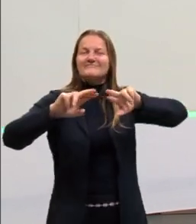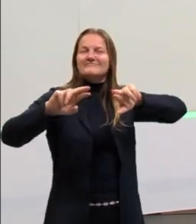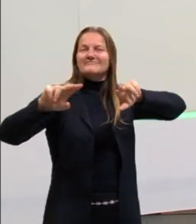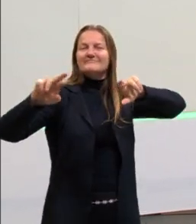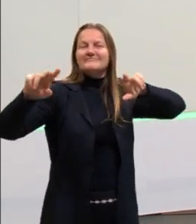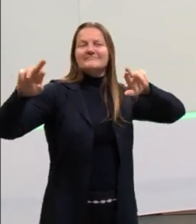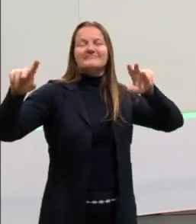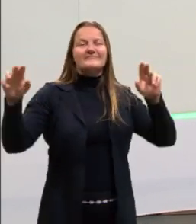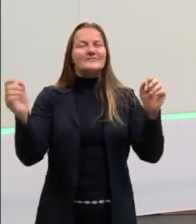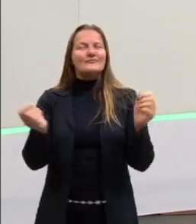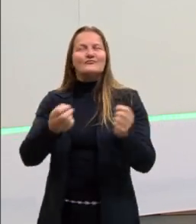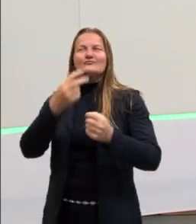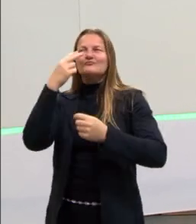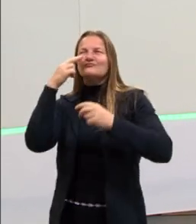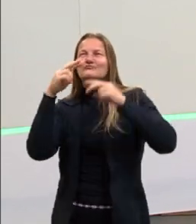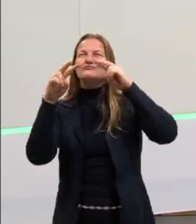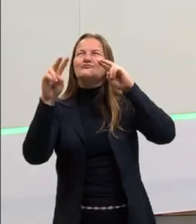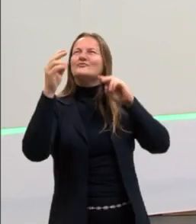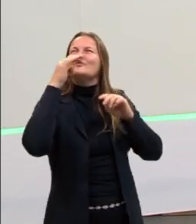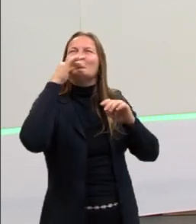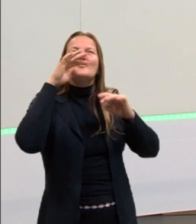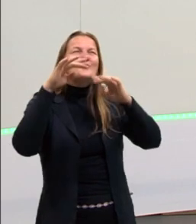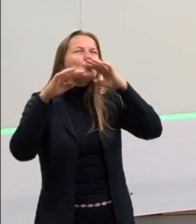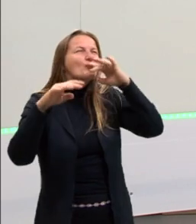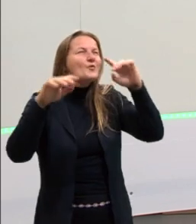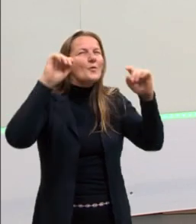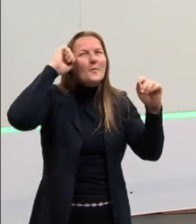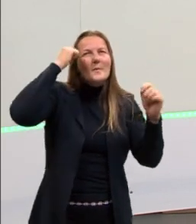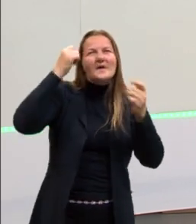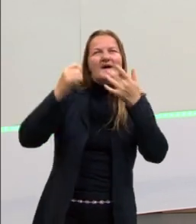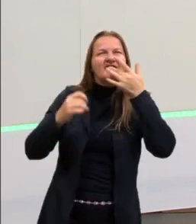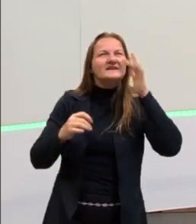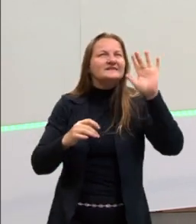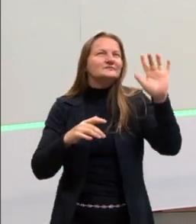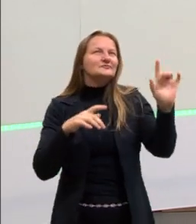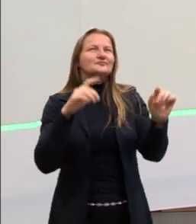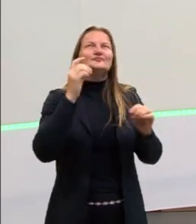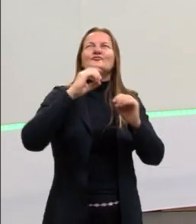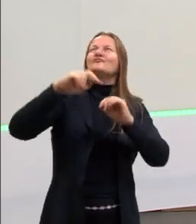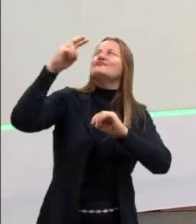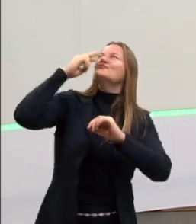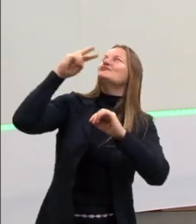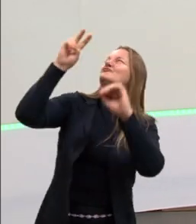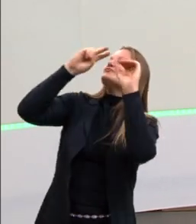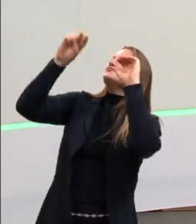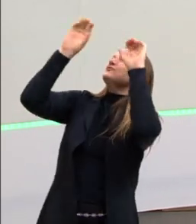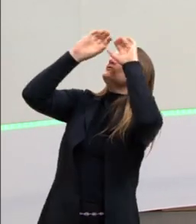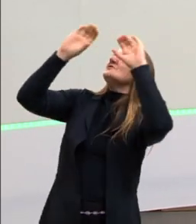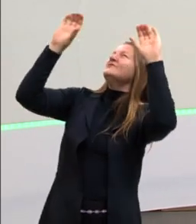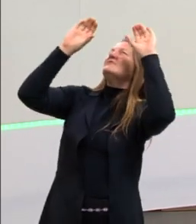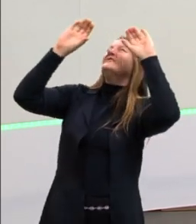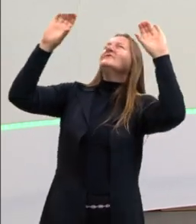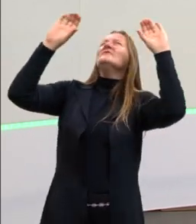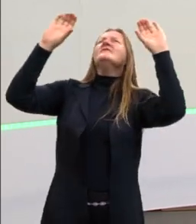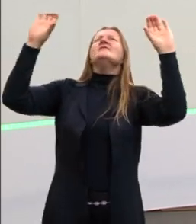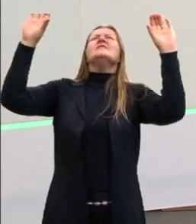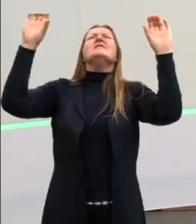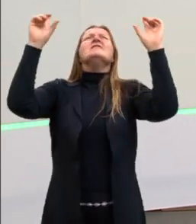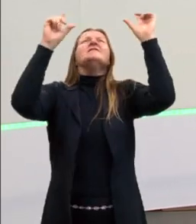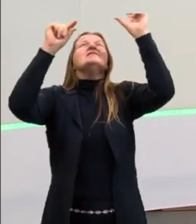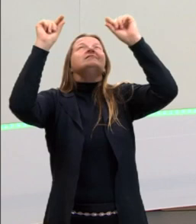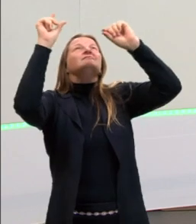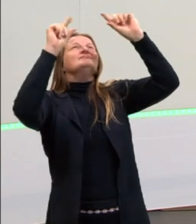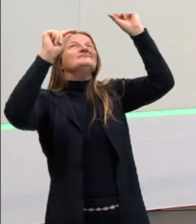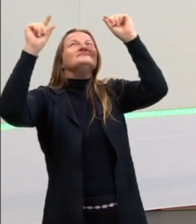distingo lo negro del Blanco e ela alto Cielo su fondo